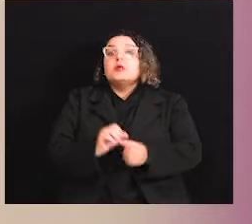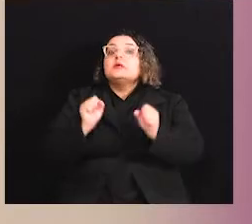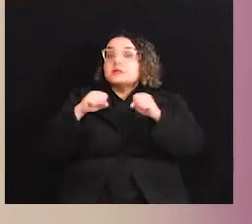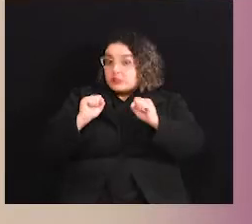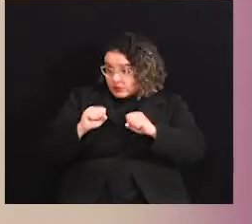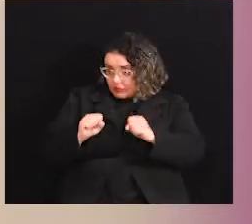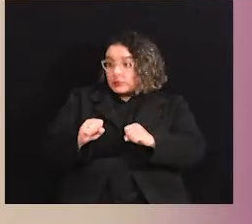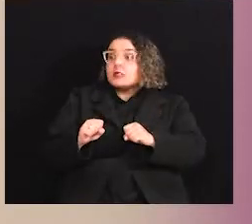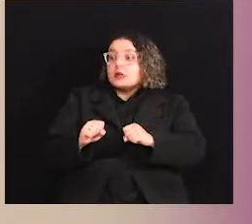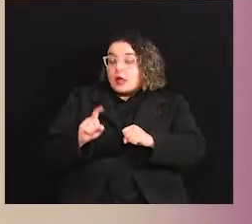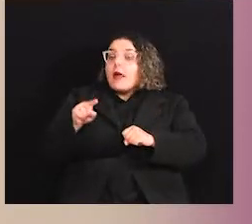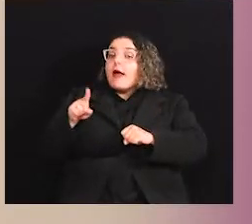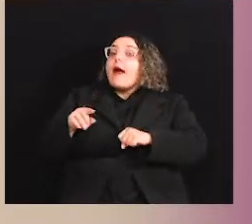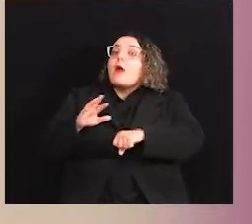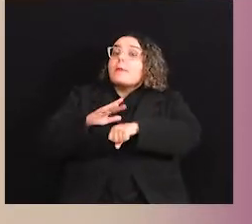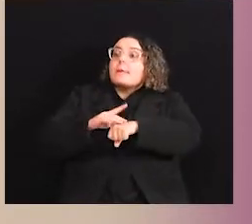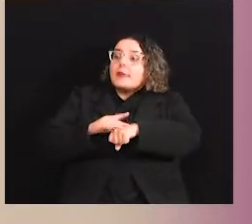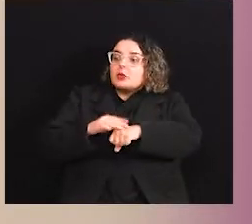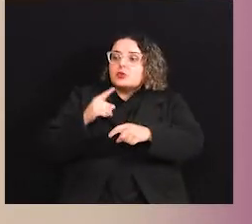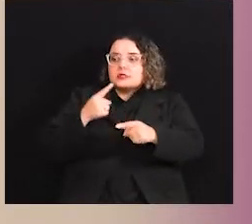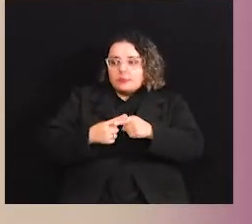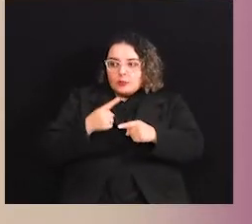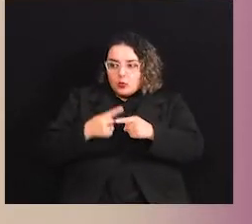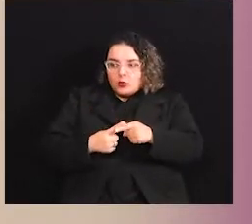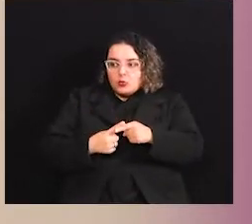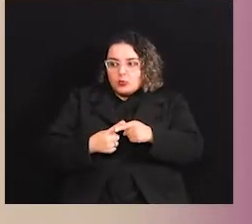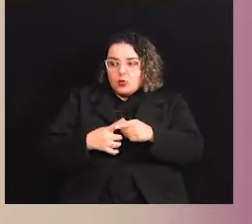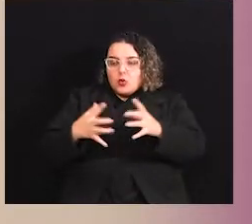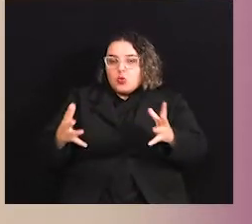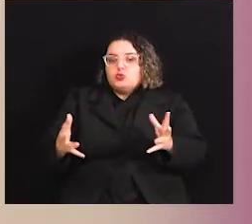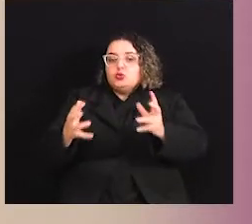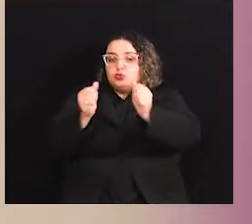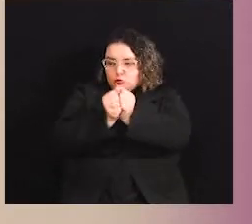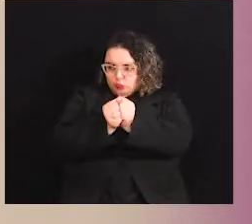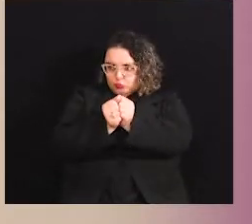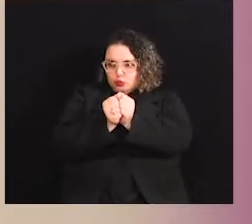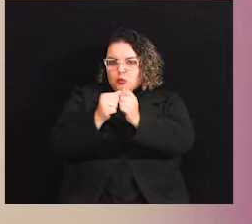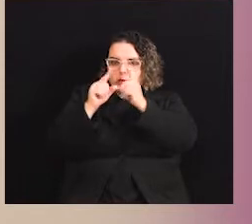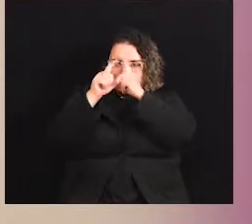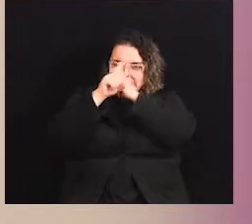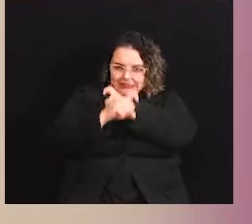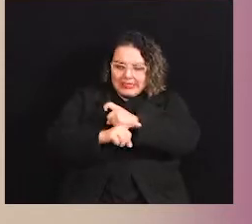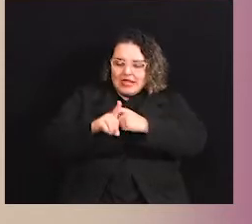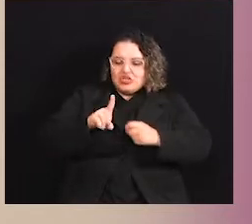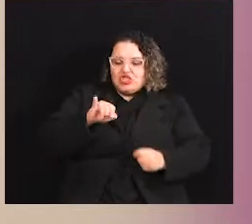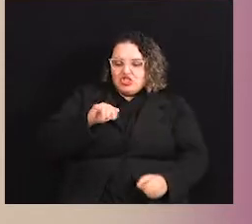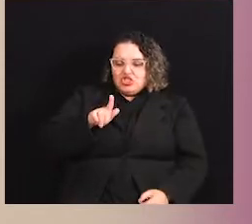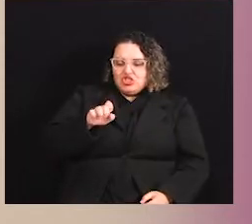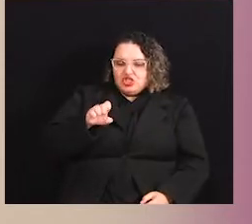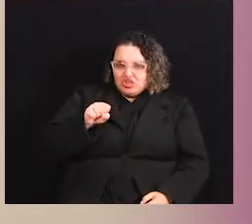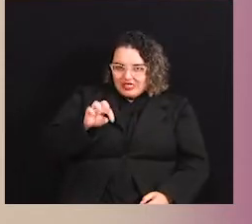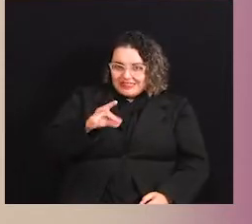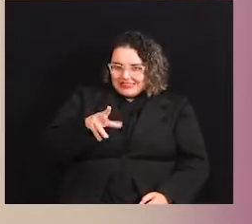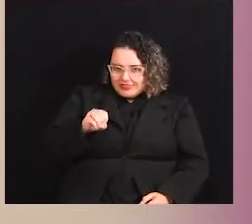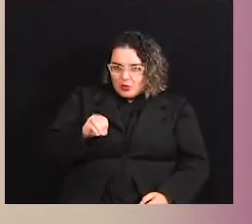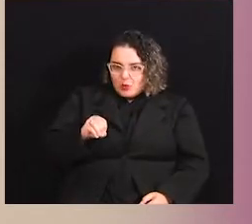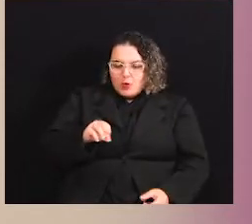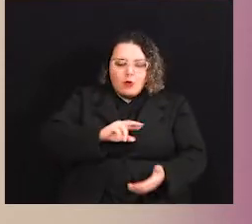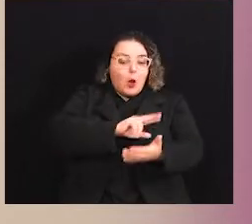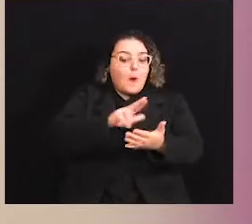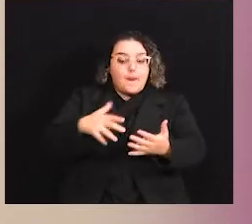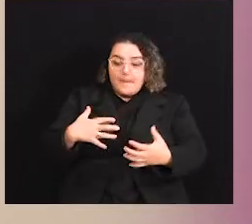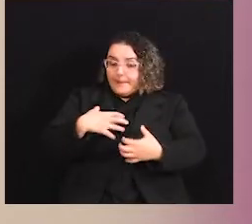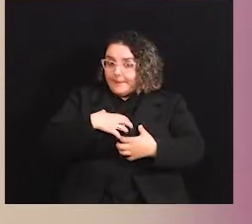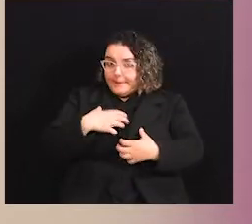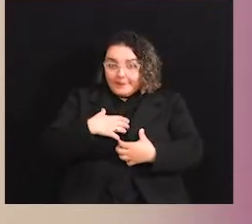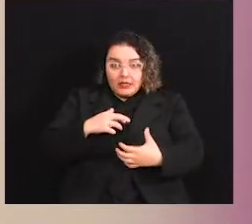Sim, ela se torna uma doença porque, junto com essa dificuldade da digestão, vem inúmeros